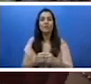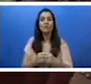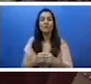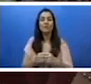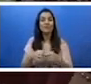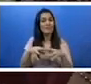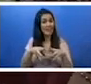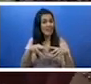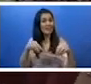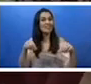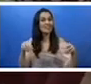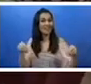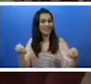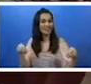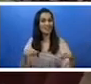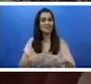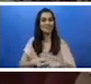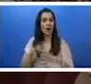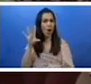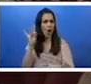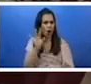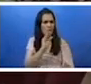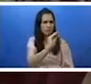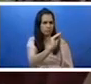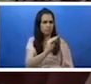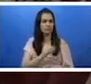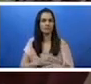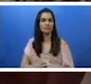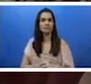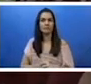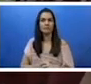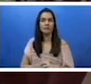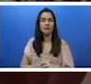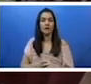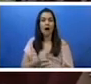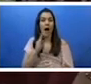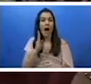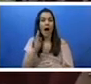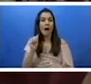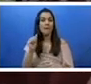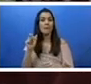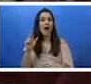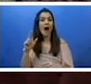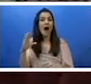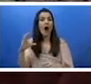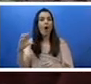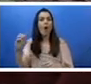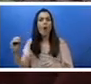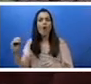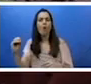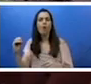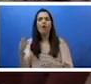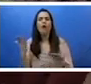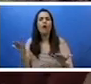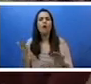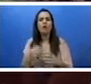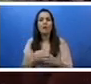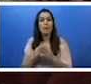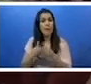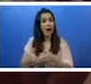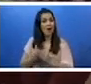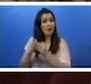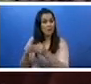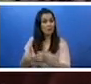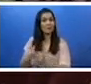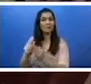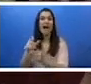Ele trafega na terra. E aqui? Barco. Aonde é o barco? Muito